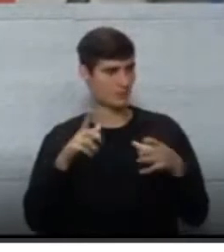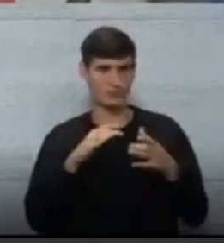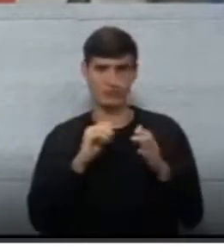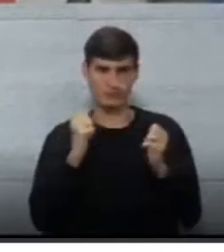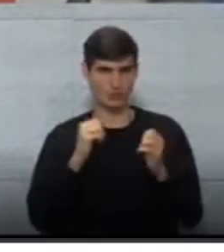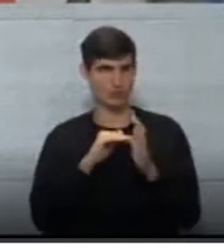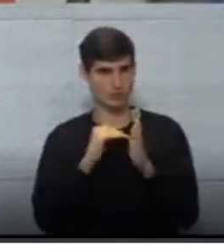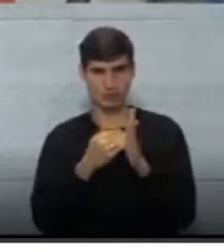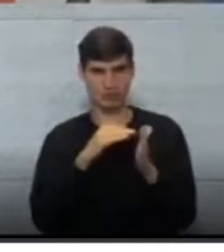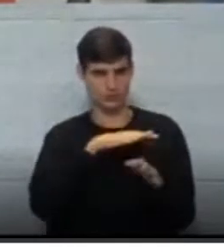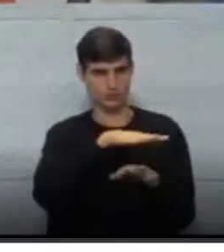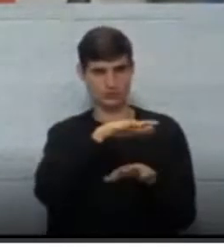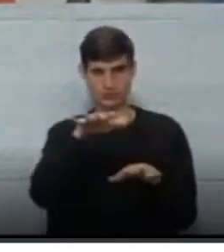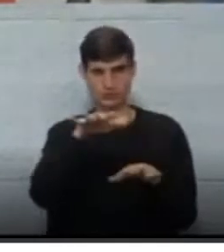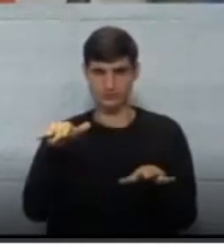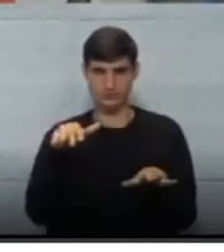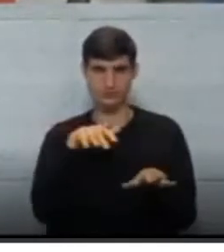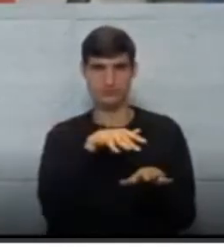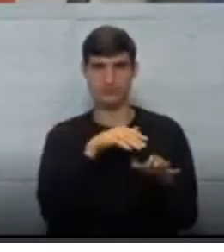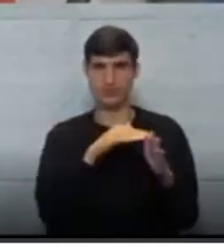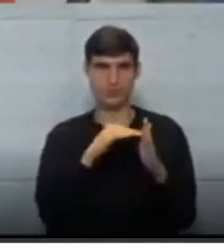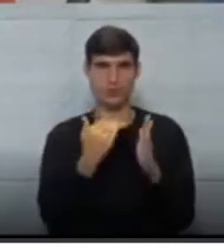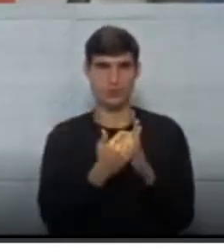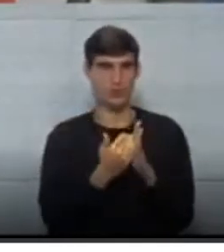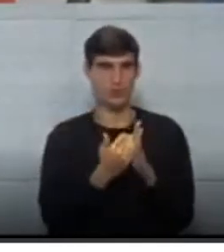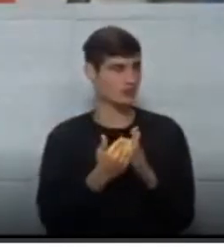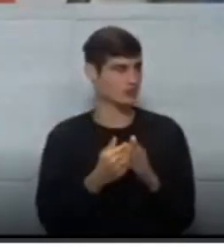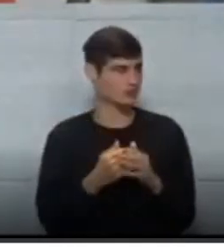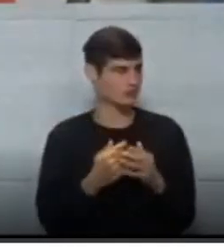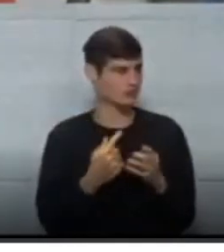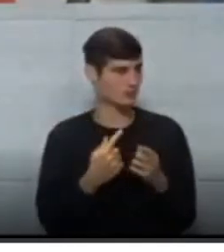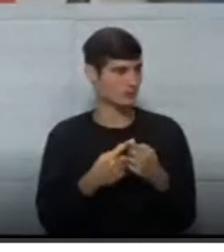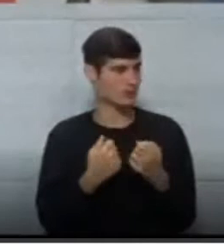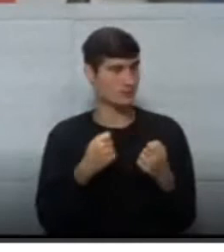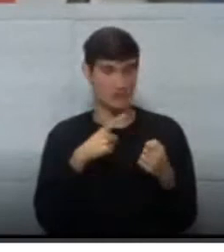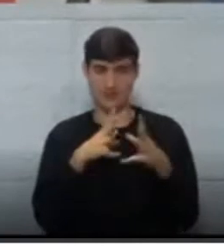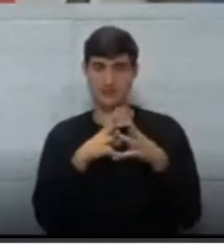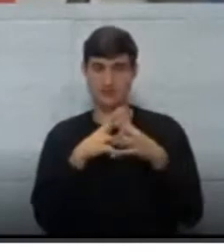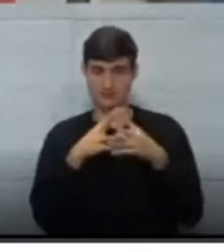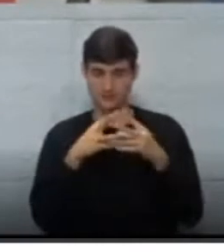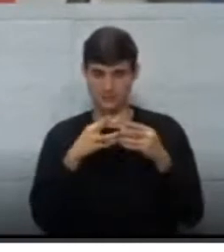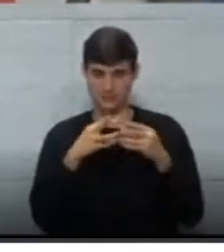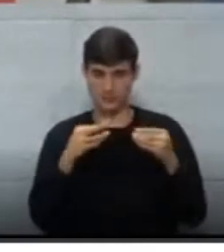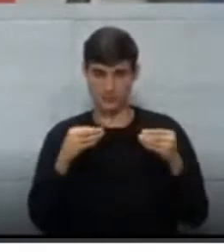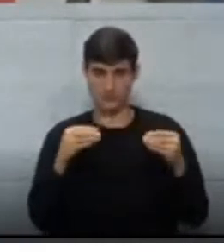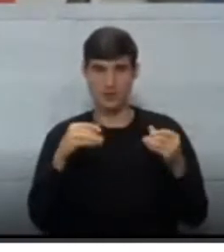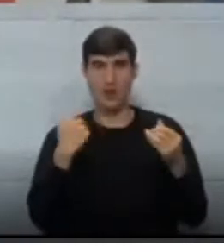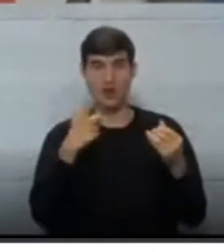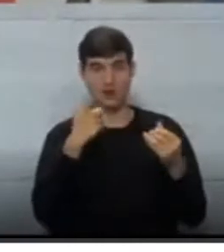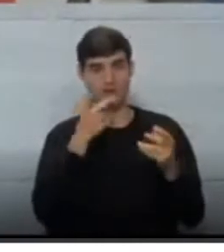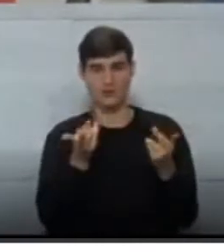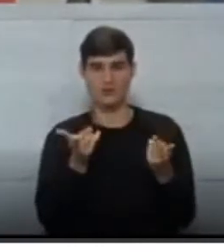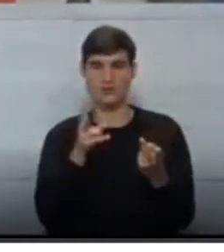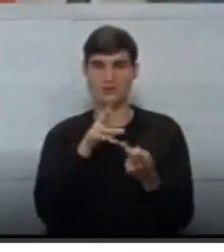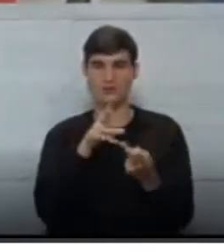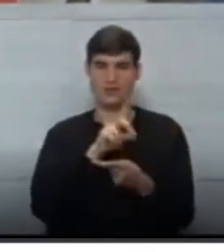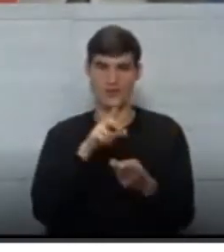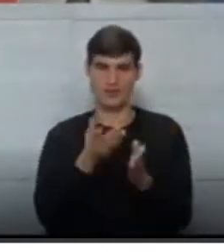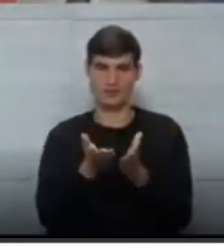que termine de fazer essa absorção antes de inverter a placa. Tem que esperar terminar de fazer a absorção para inverter a placa,